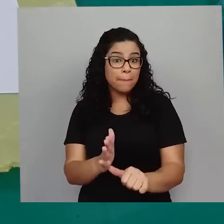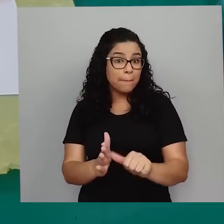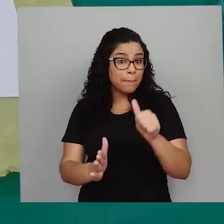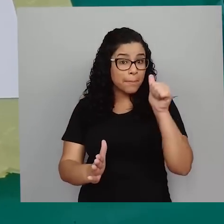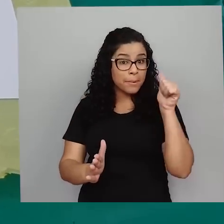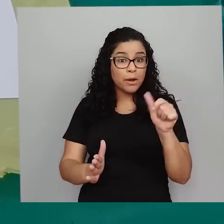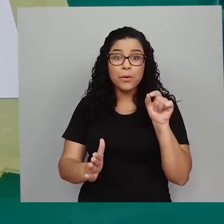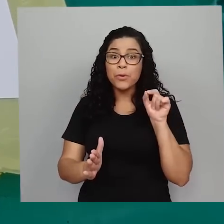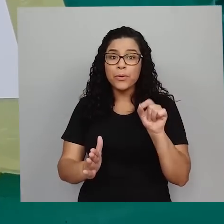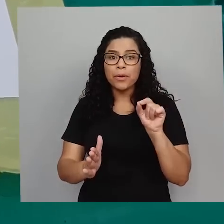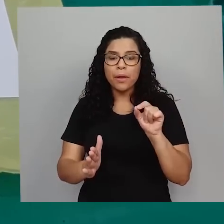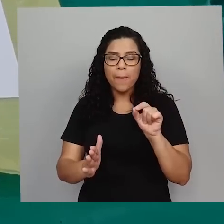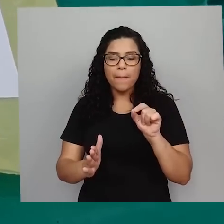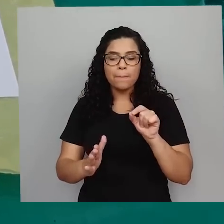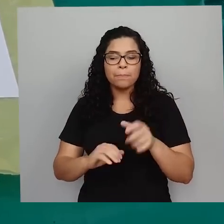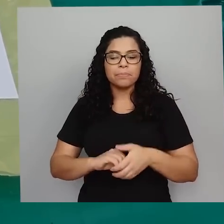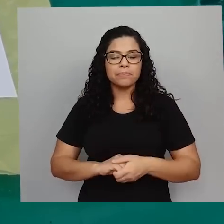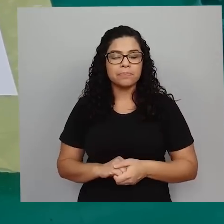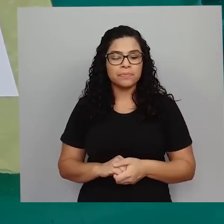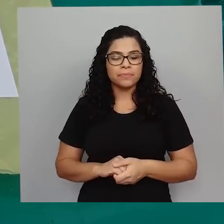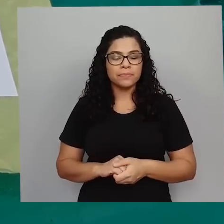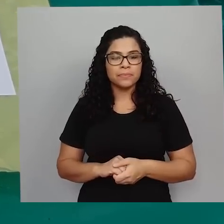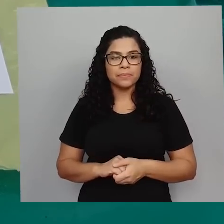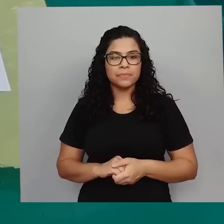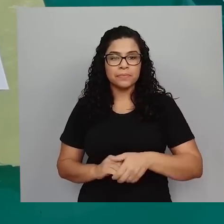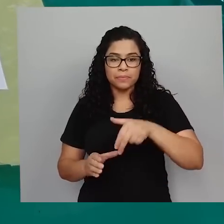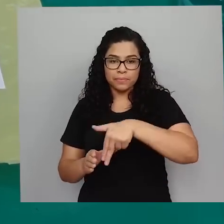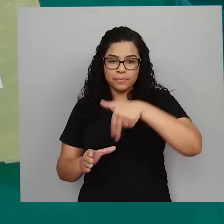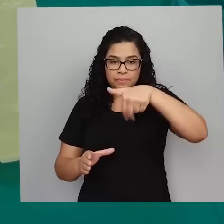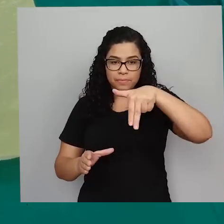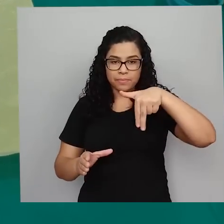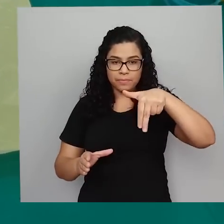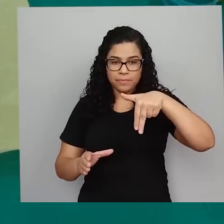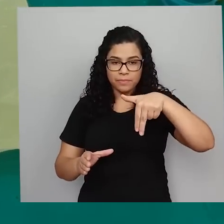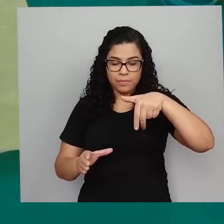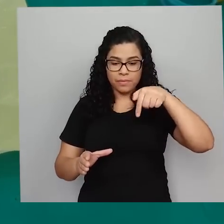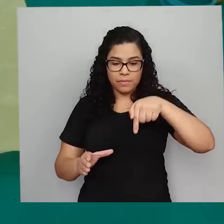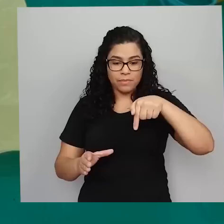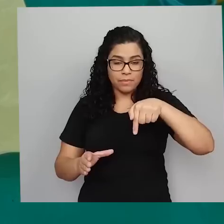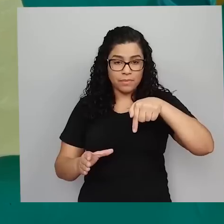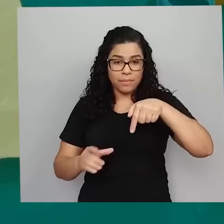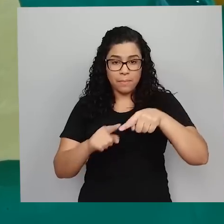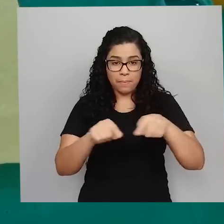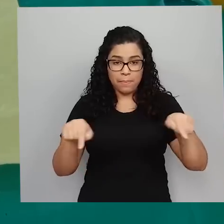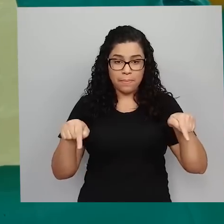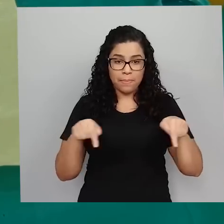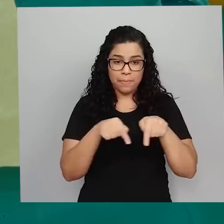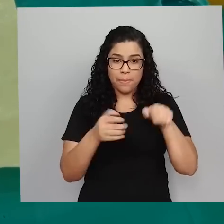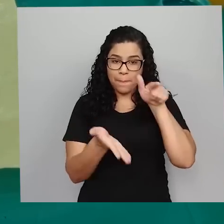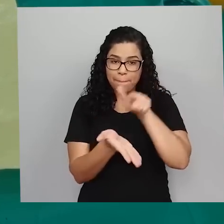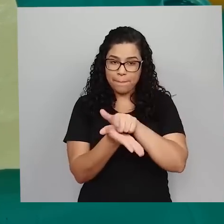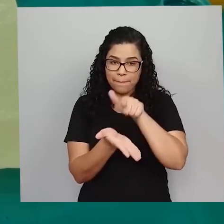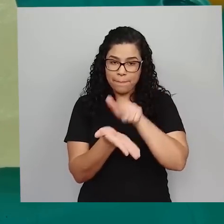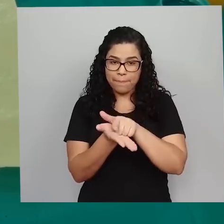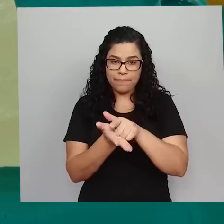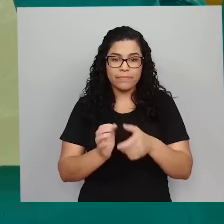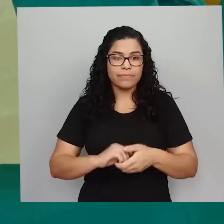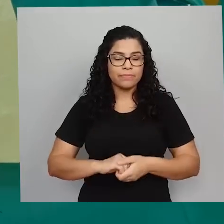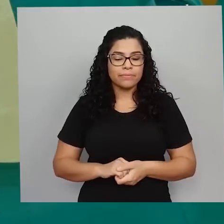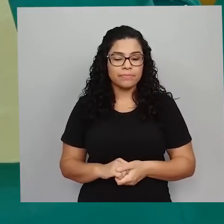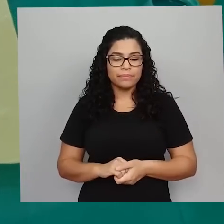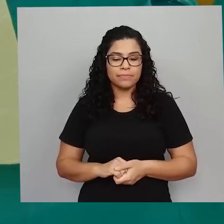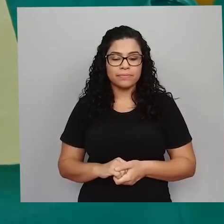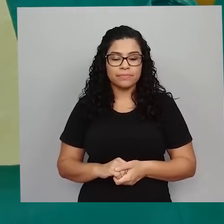Primeira coisa, eu vou pegar um pouco de tinta, olha, no pincel e jogar aqui na folha. Então, coloquei